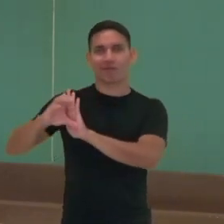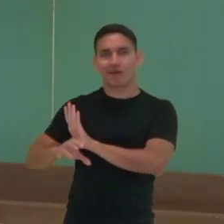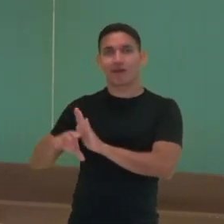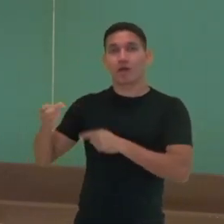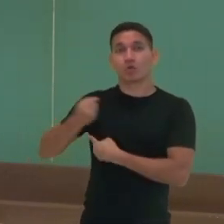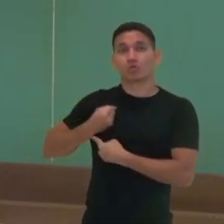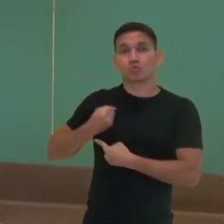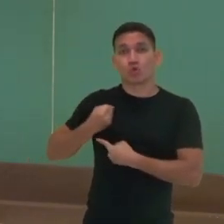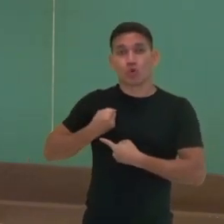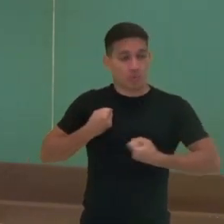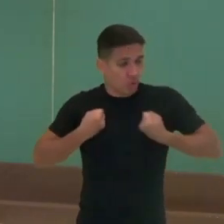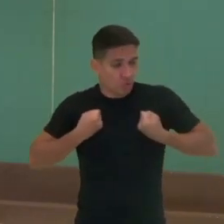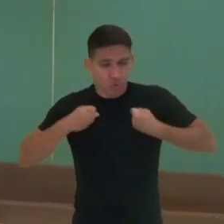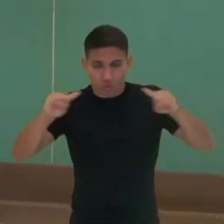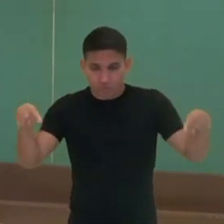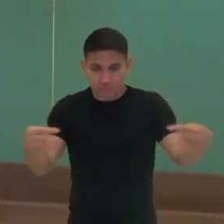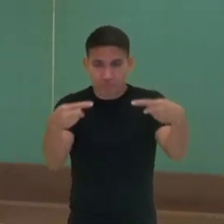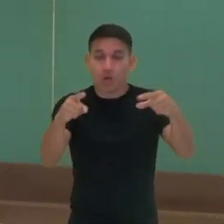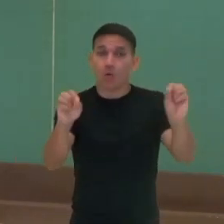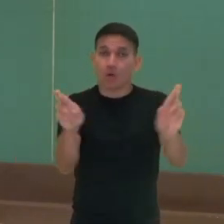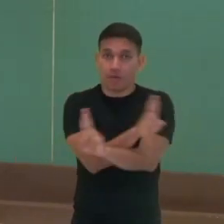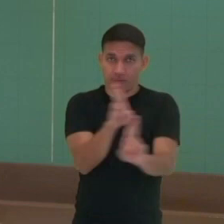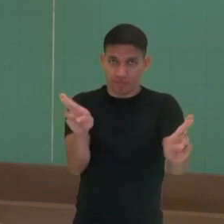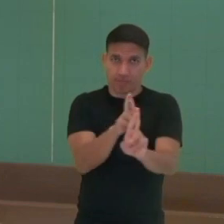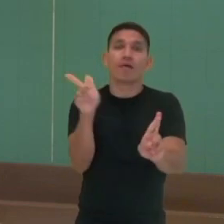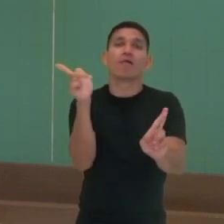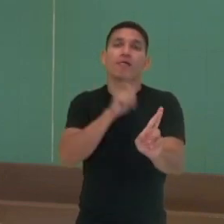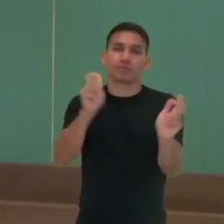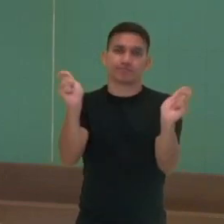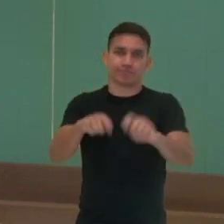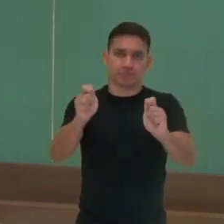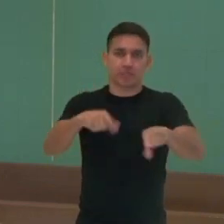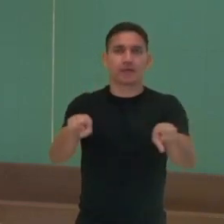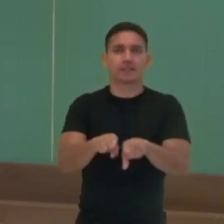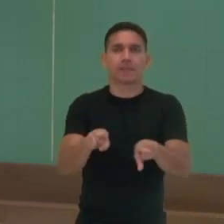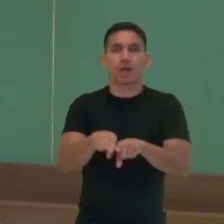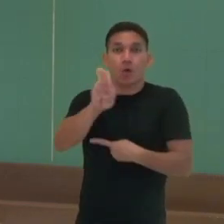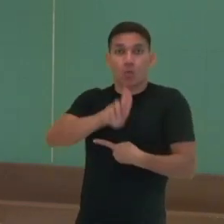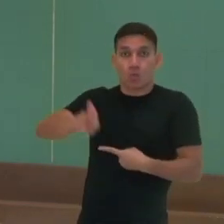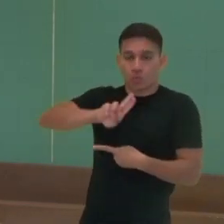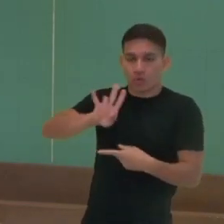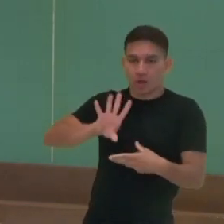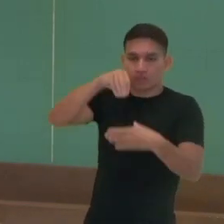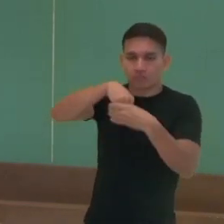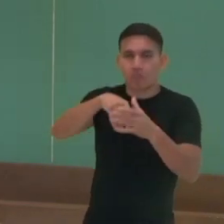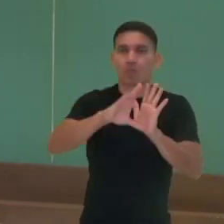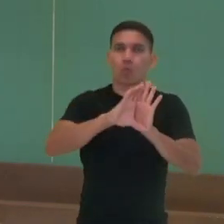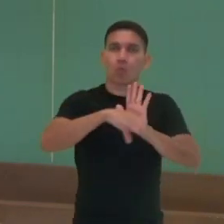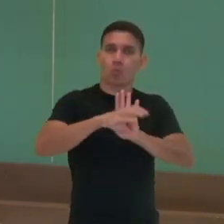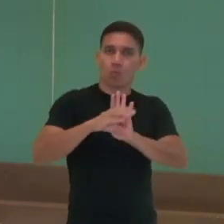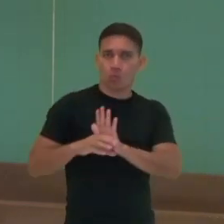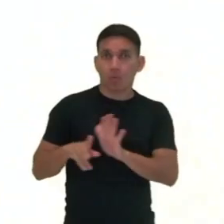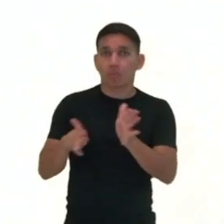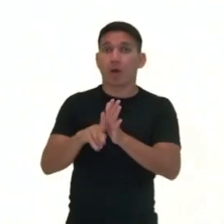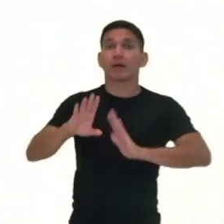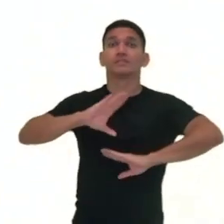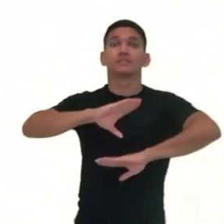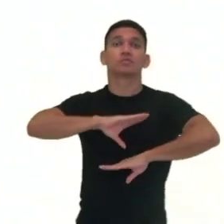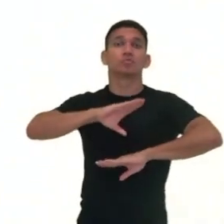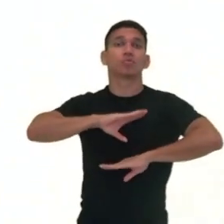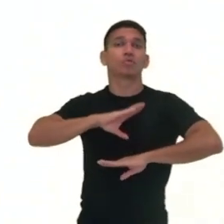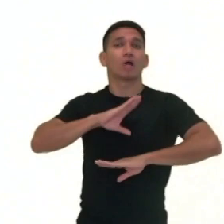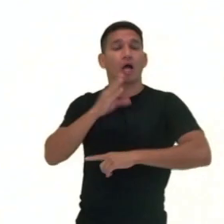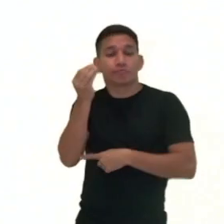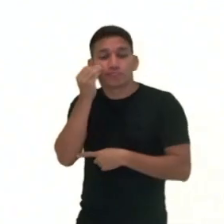números diretamente proporcionais e ainda aplicar este conceito em situações práticas do nosso